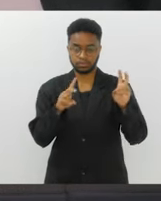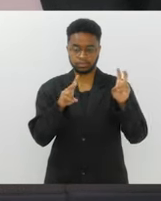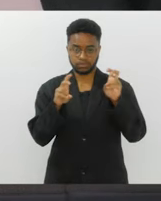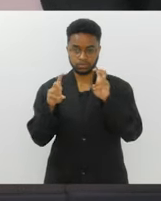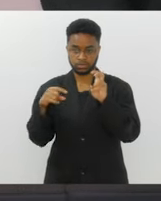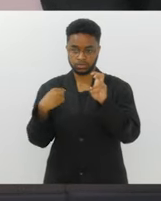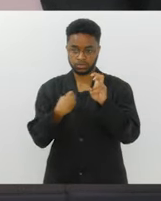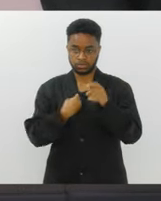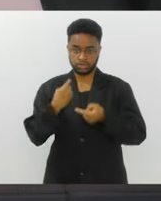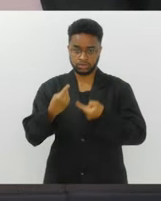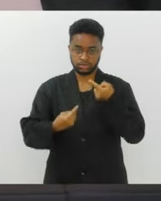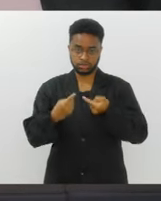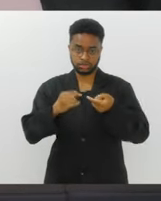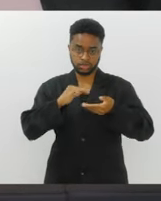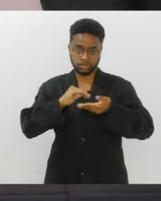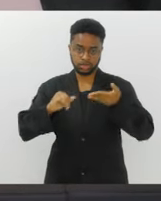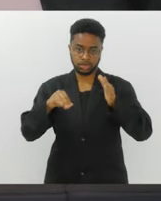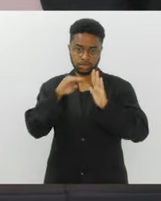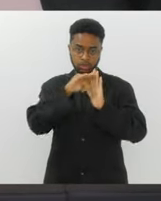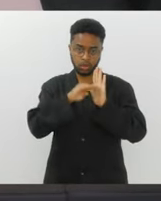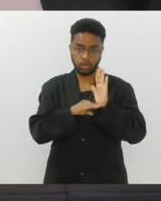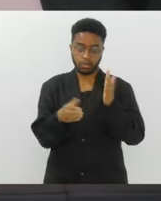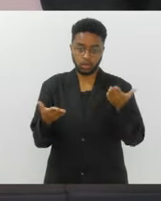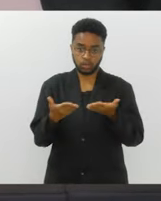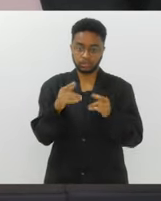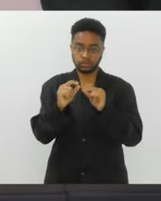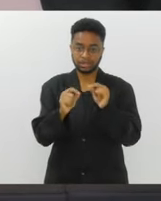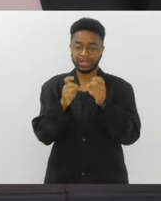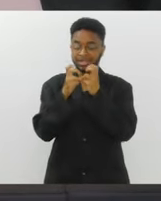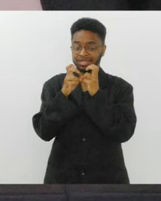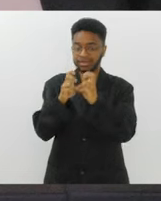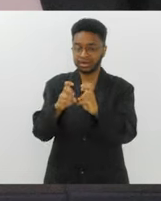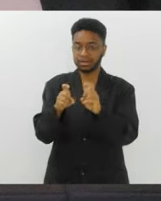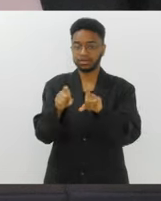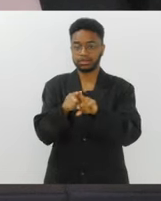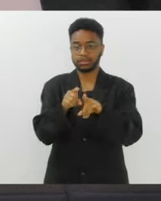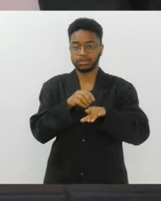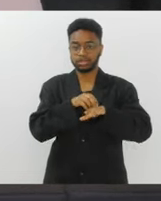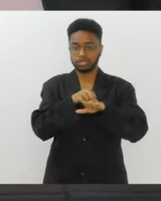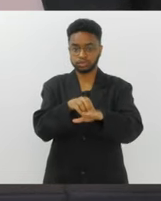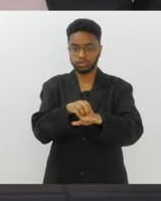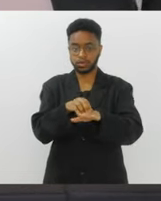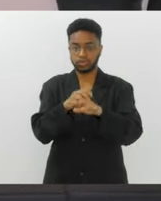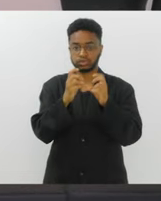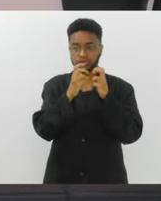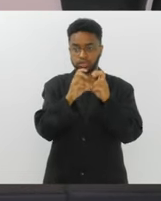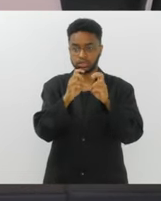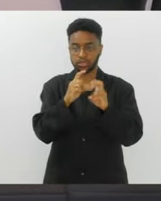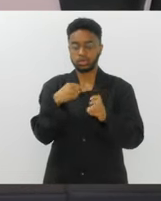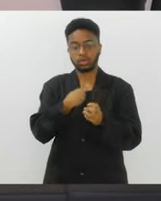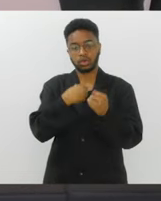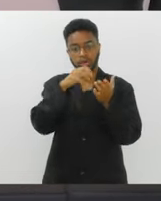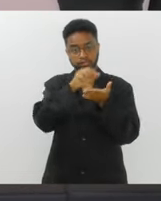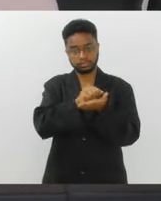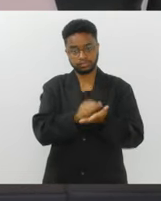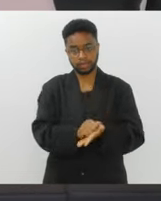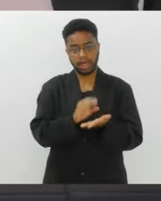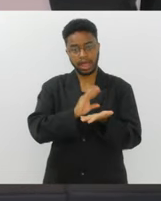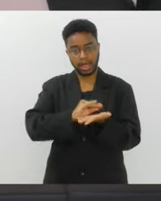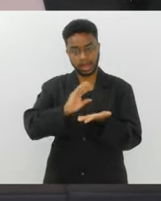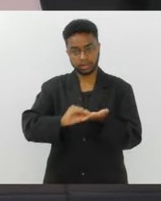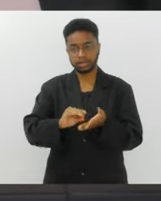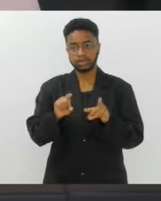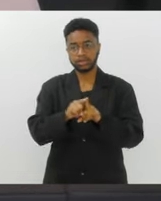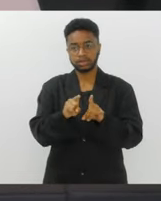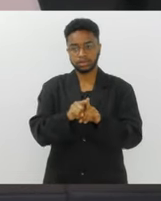no tópico de hoje, que é a supervia e o transporte ferroviário, isso está anotado em ata e vai